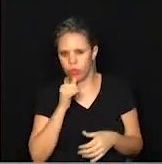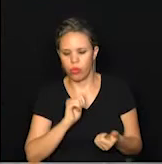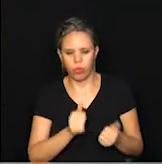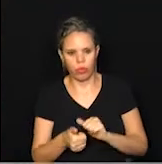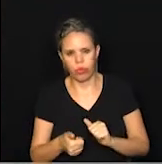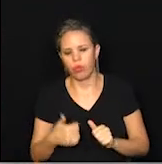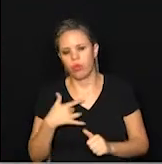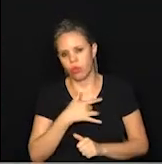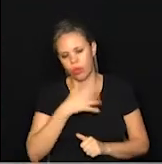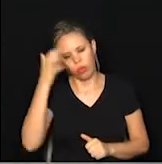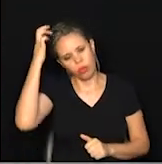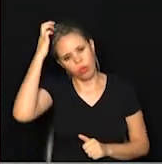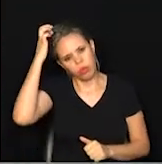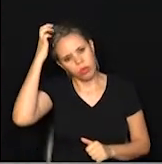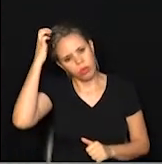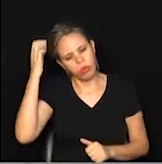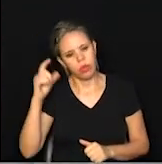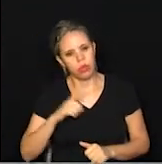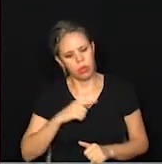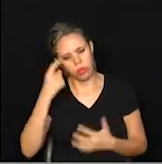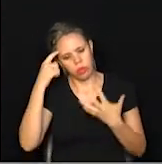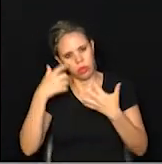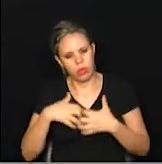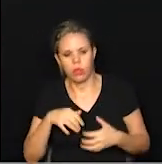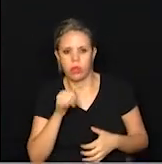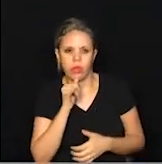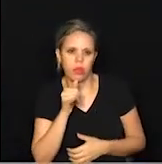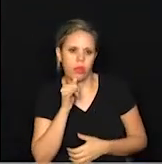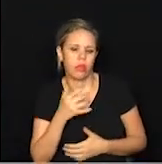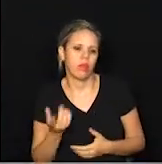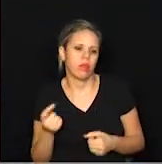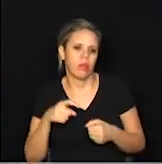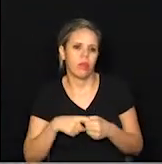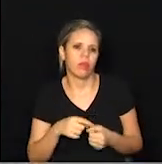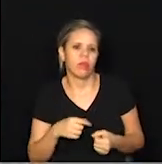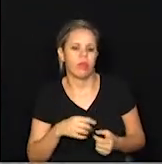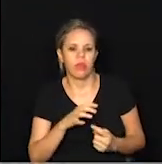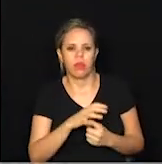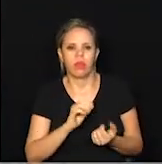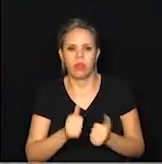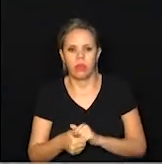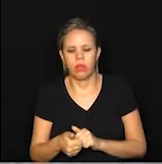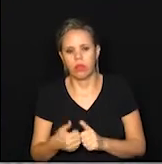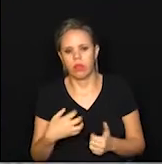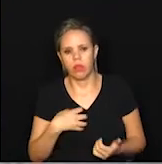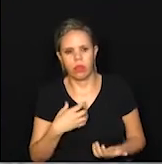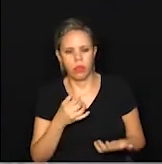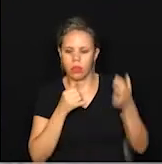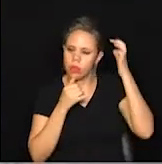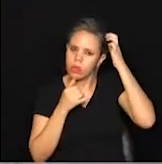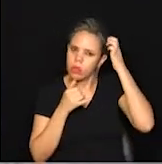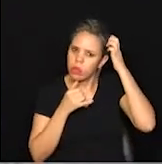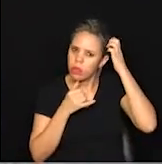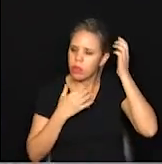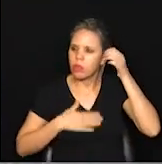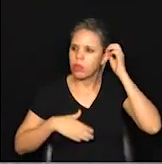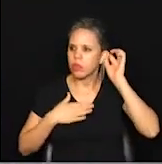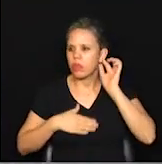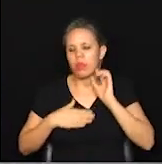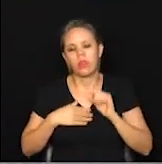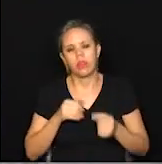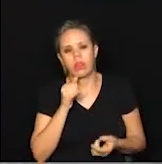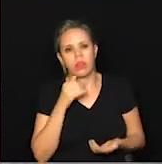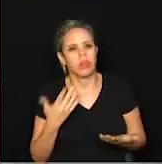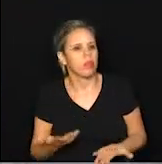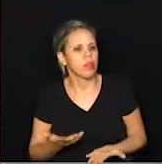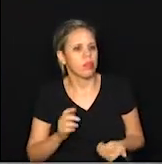esporte e saúde. A gente está pensando em retomar as praças de esporte de uma forma bem tranquila, no sentido de